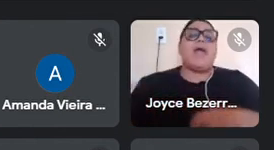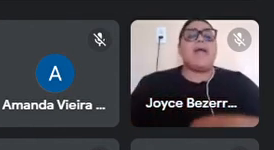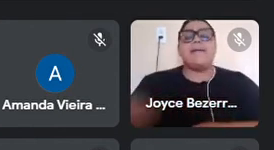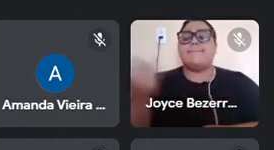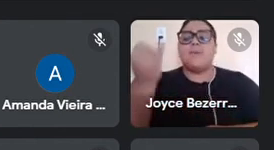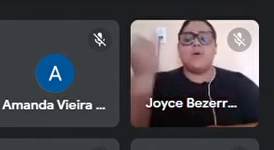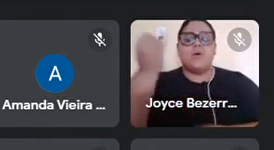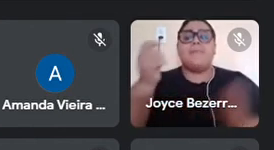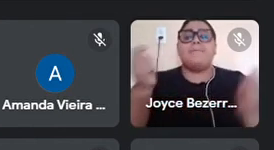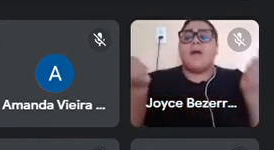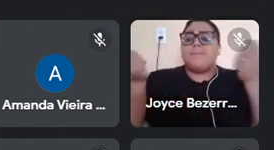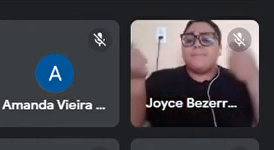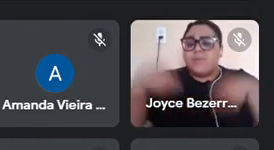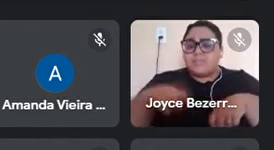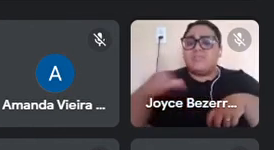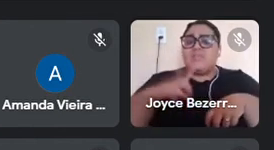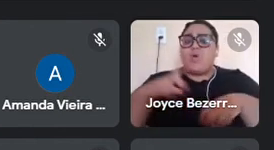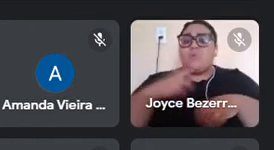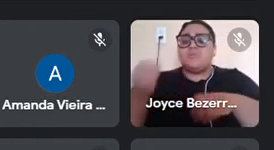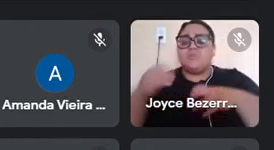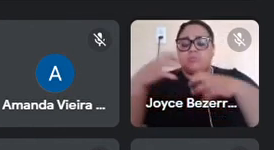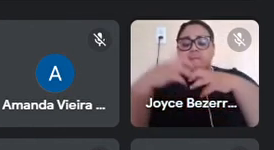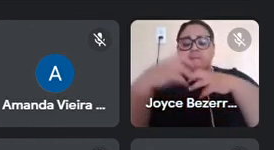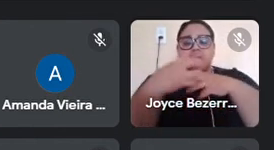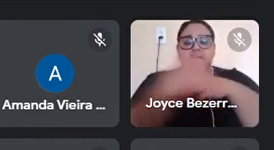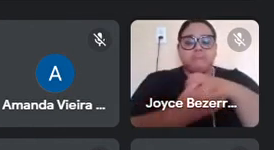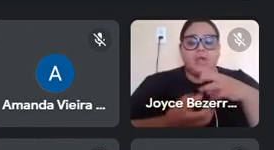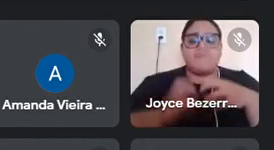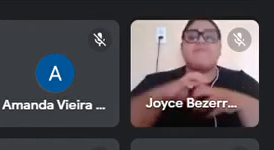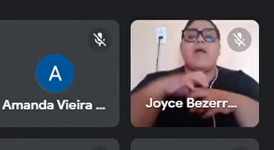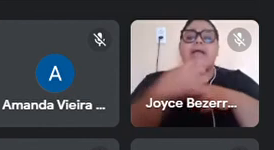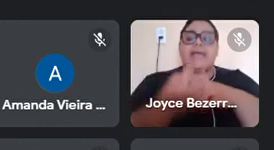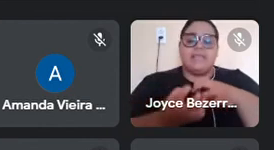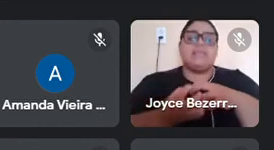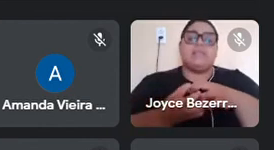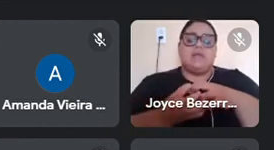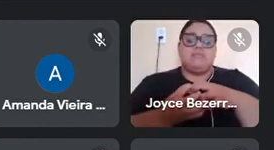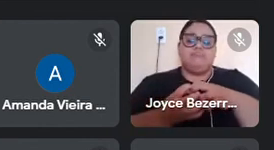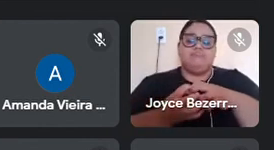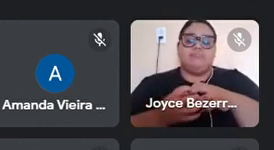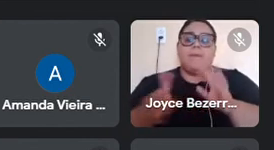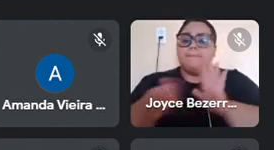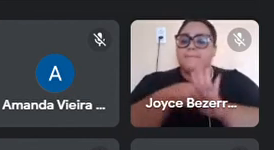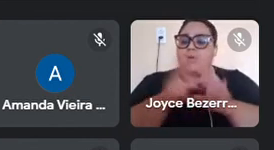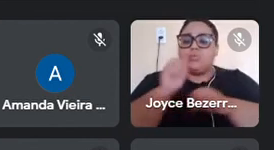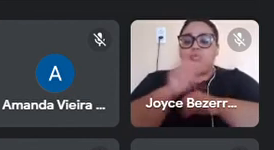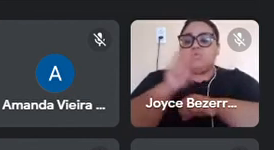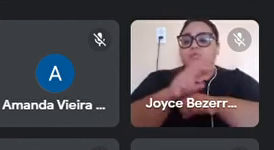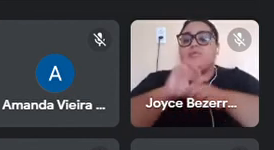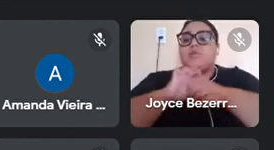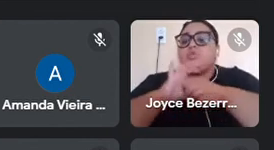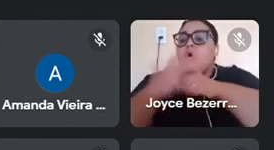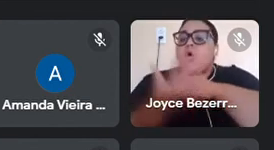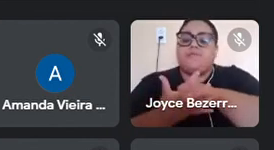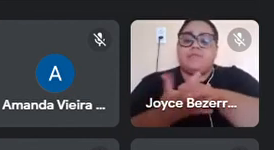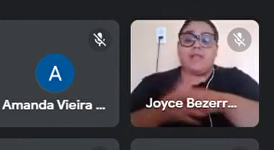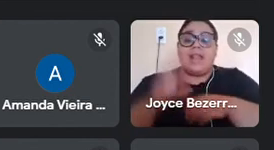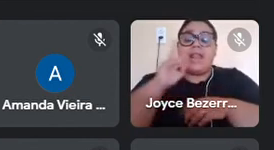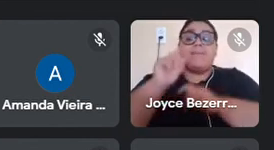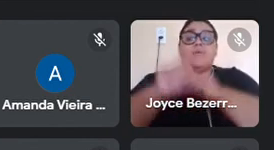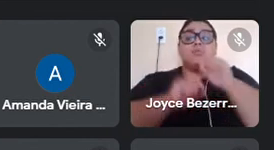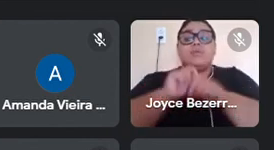consiga infectar células. Ela é essencial para a infecção, para a virulência dos vírus COVID. Lembrando que a